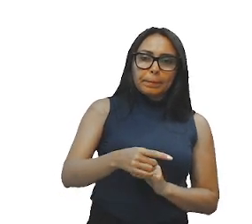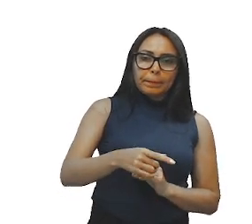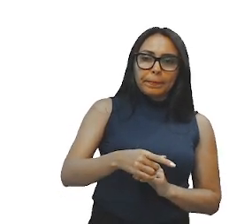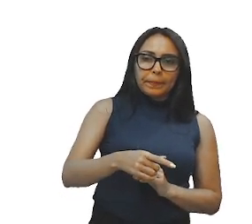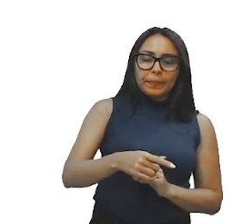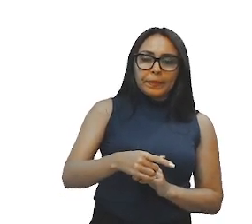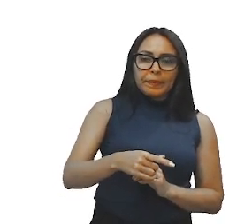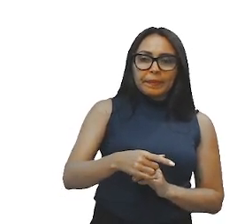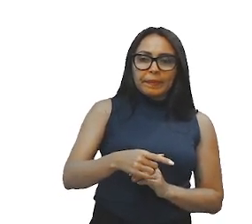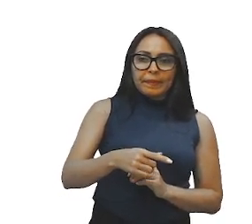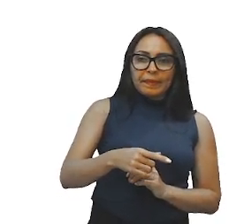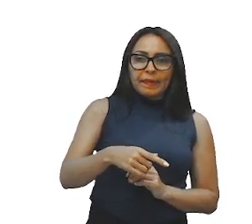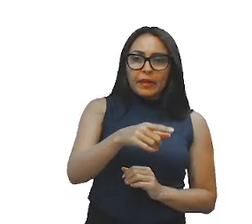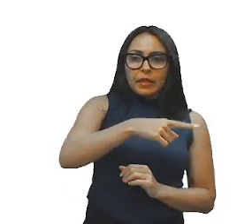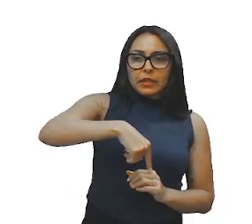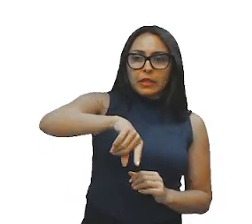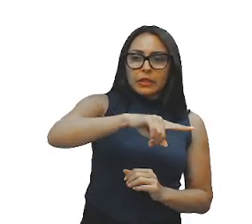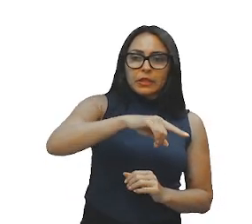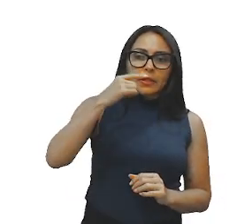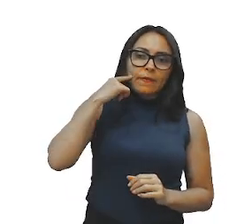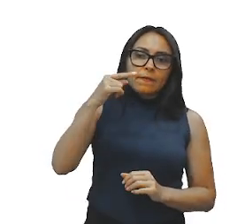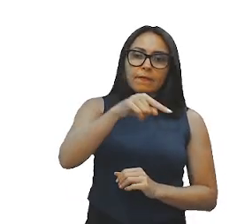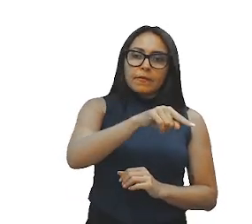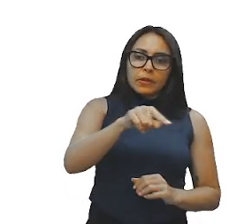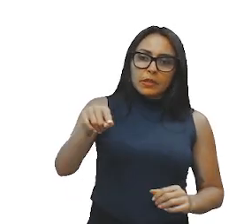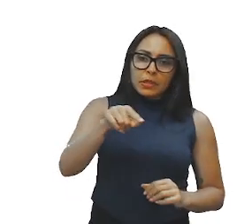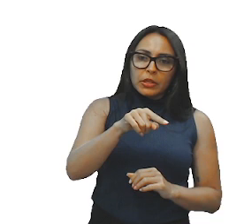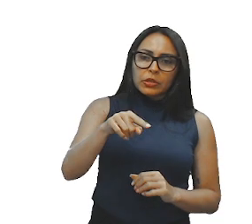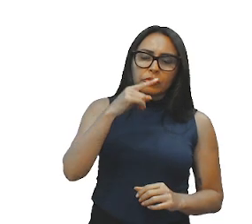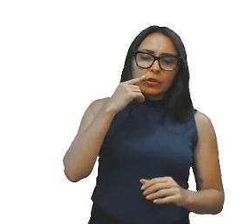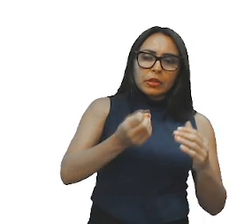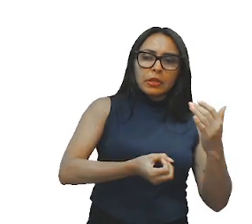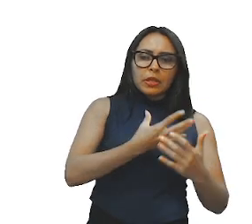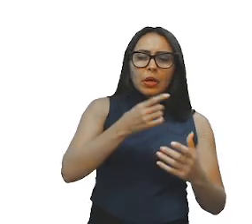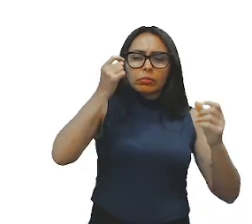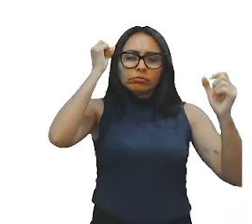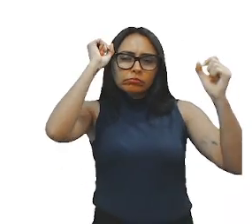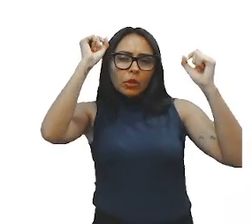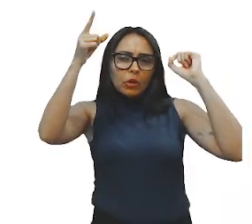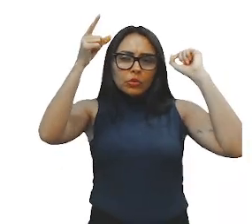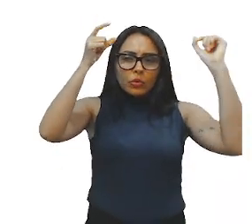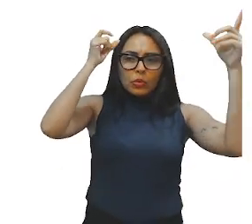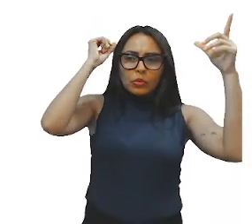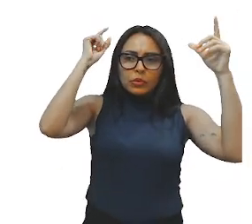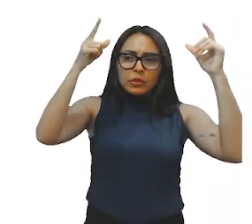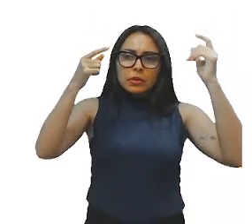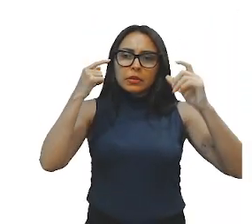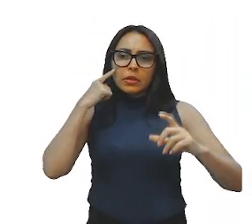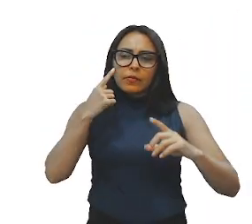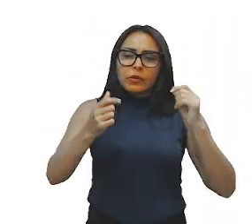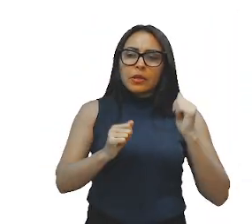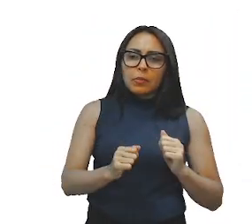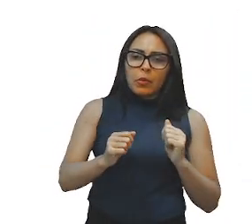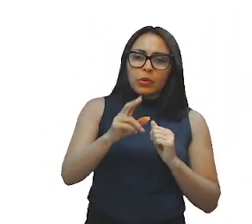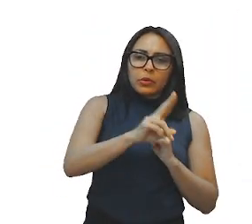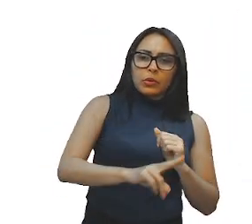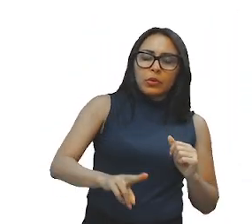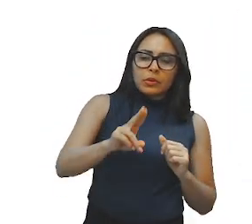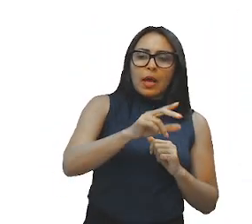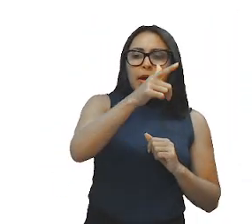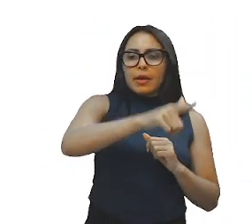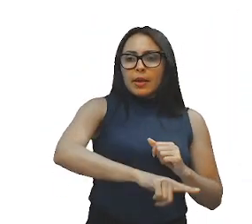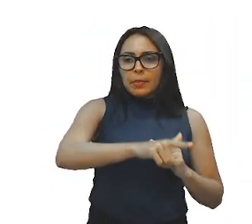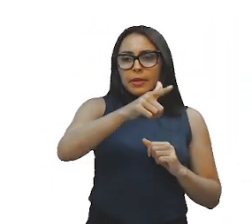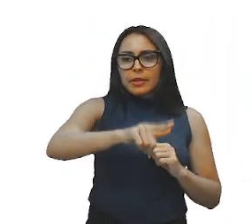Isso significa que uma vez que você cria uma solução algorítmica, você pode usá-la repetidamente,